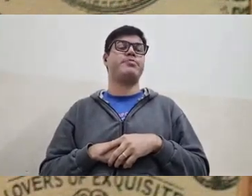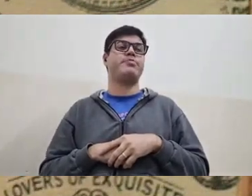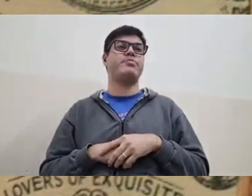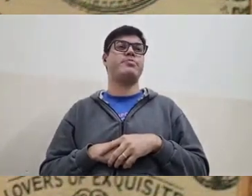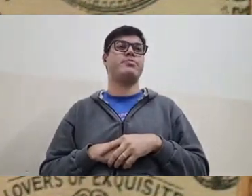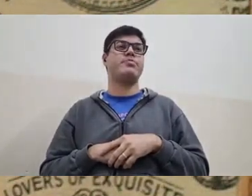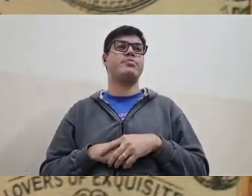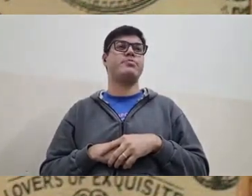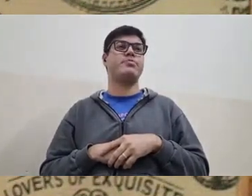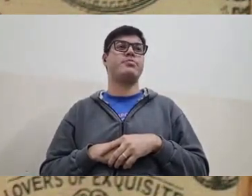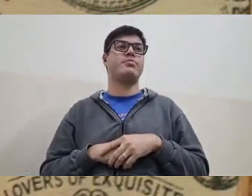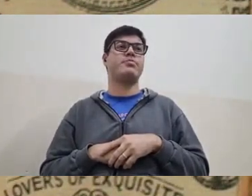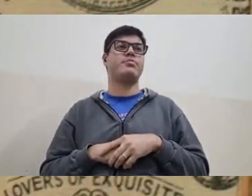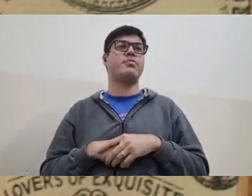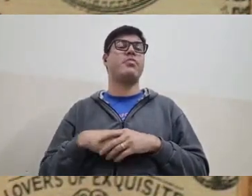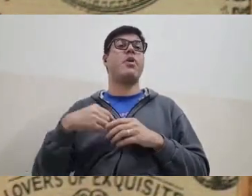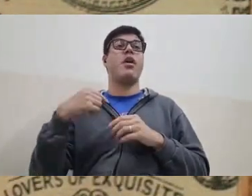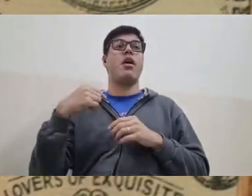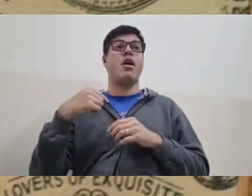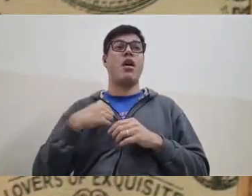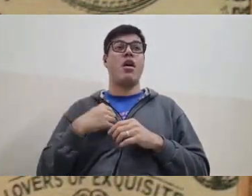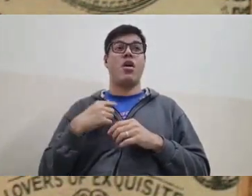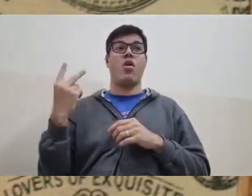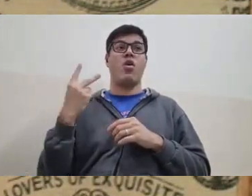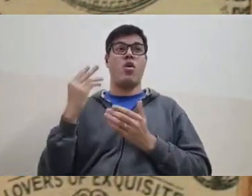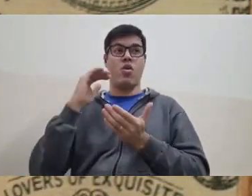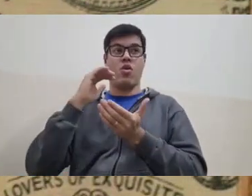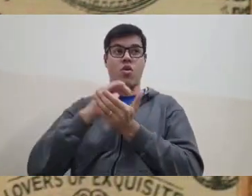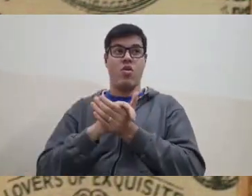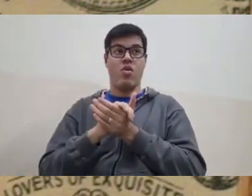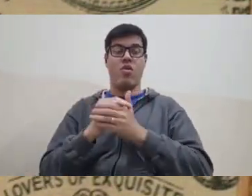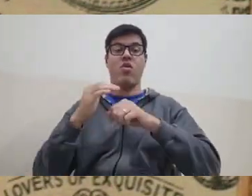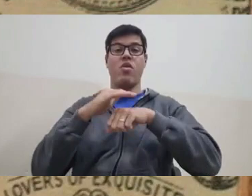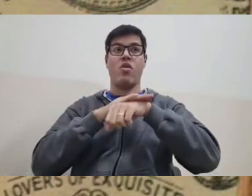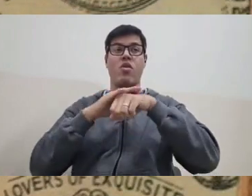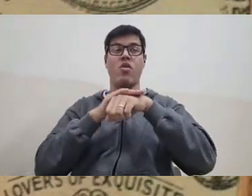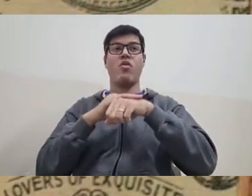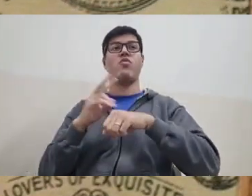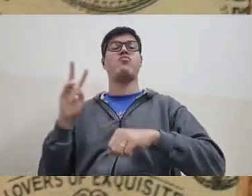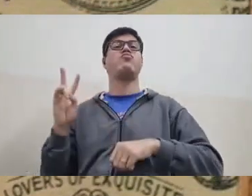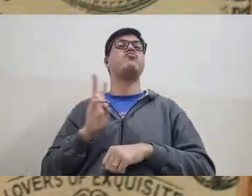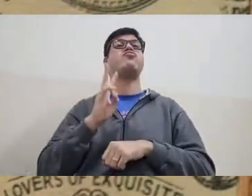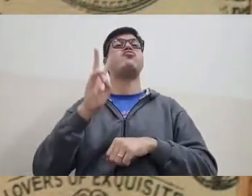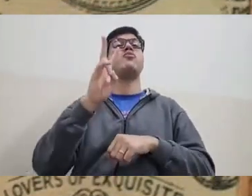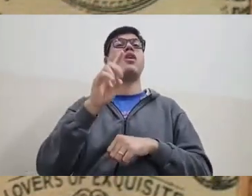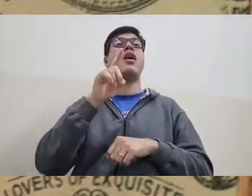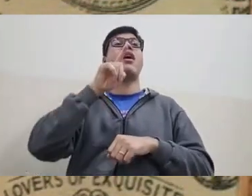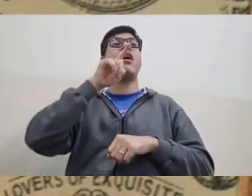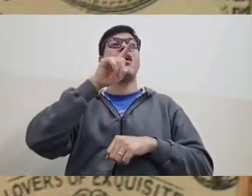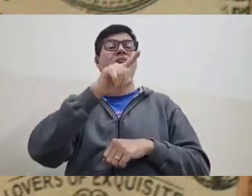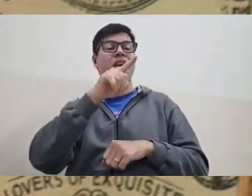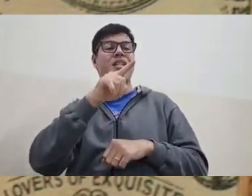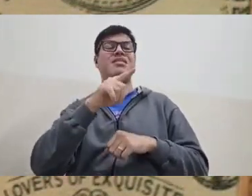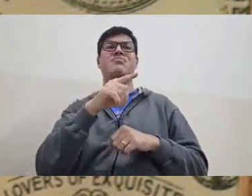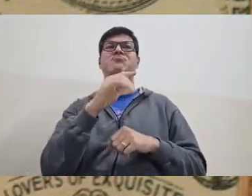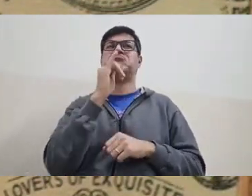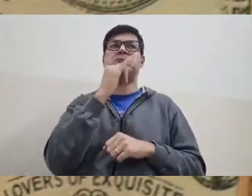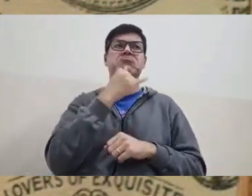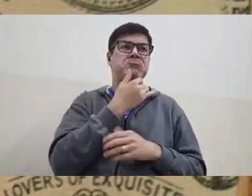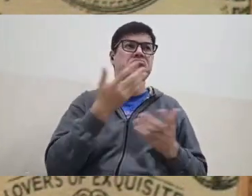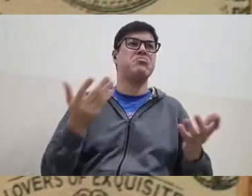já se fomos conversar lá na Silvia mas antes que ele andava triste